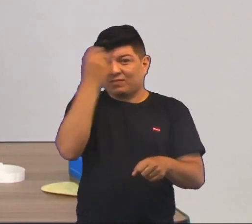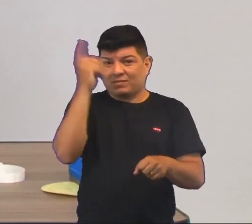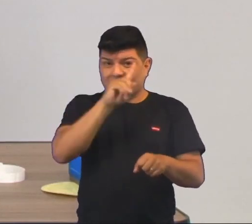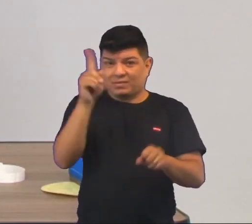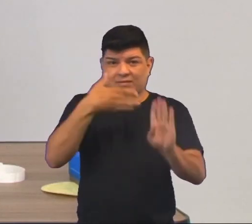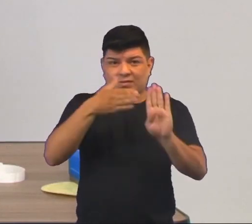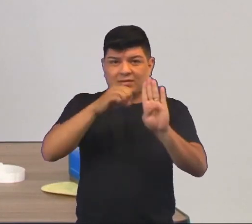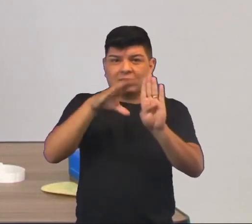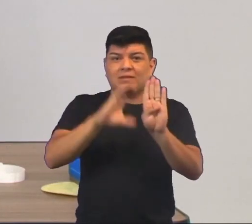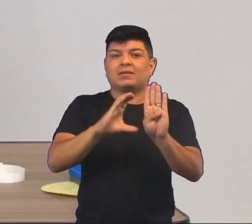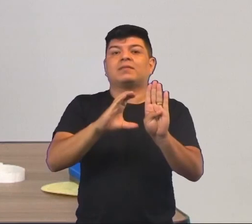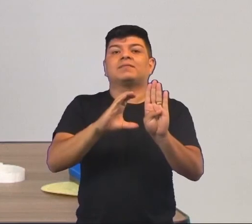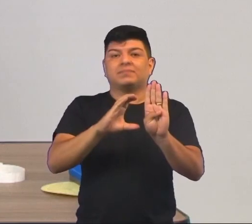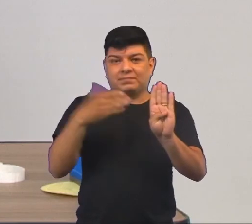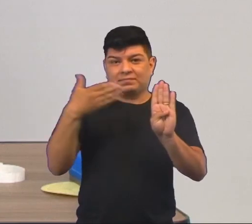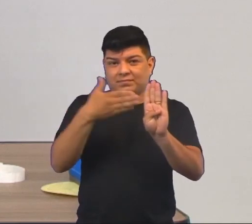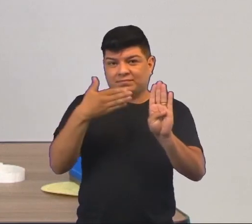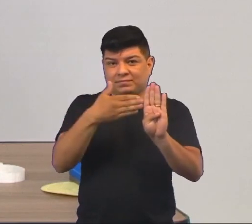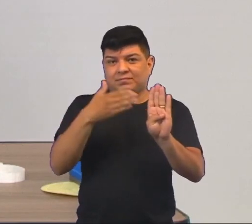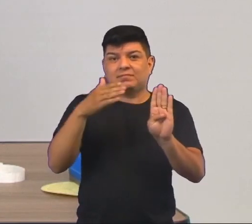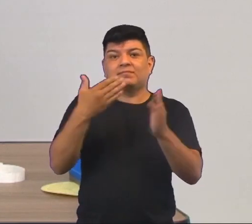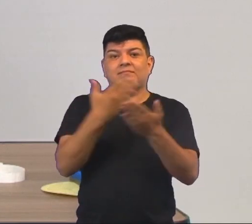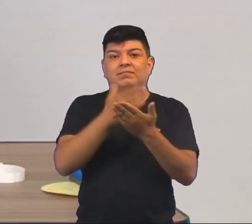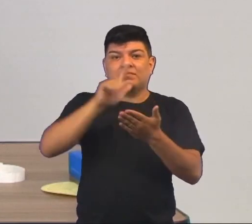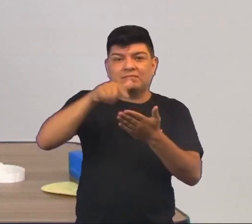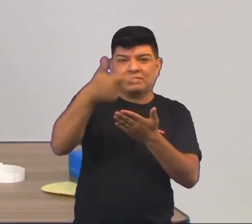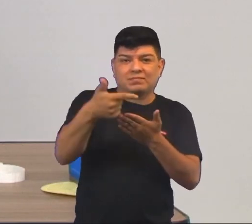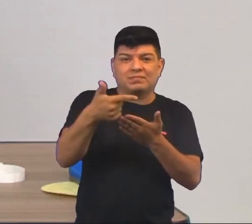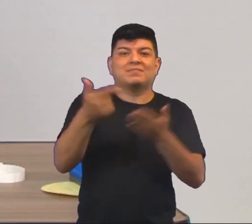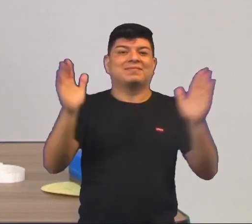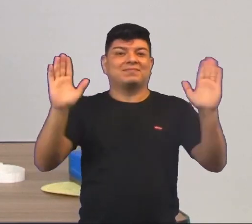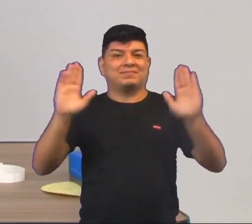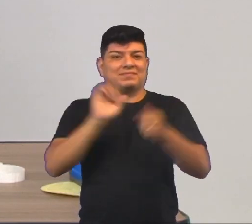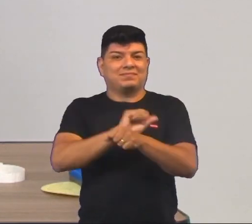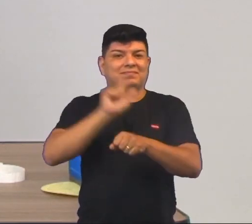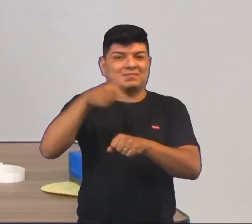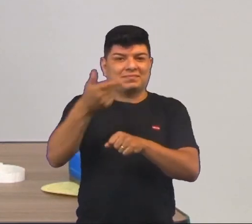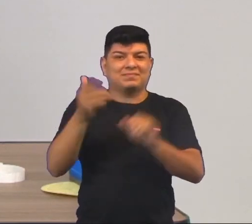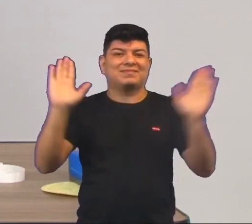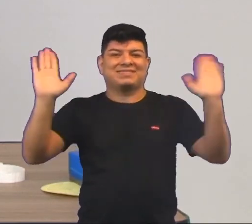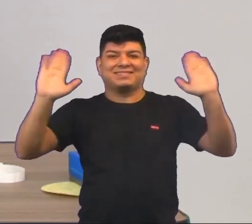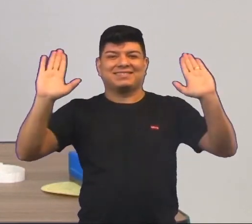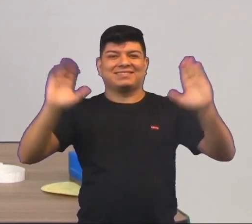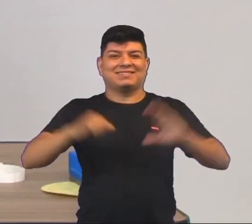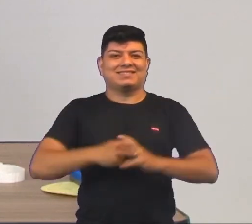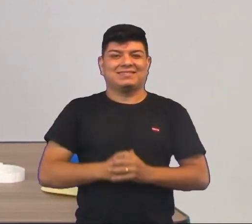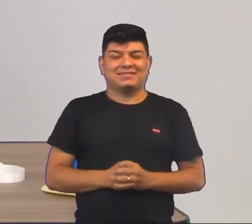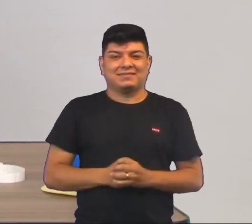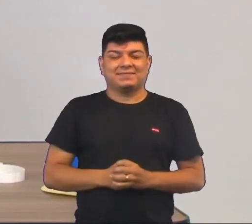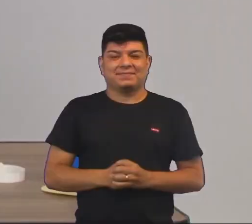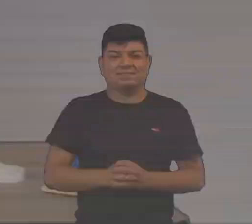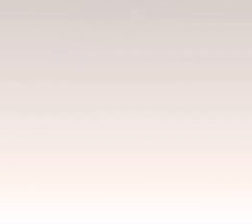esqueça de acessar a plataforma Eduque, para você ter acesso a essa aula e muitas outras. Te aguardo na próxima. Tchau, tchau.